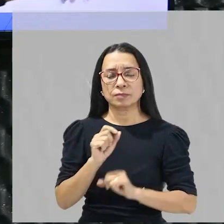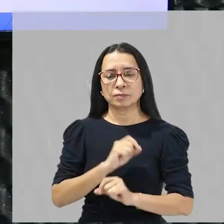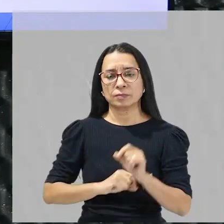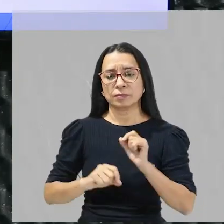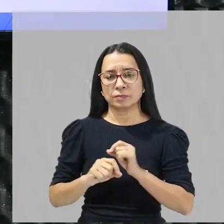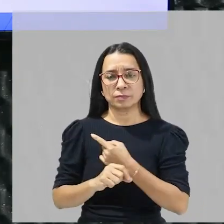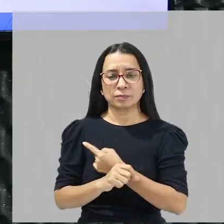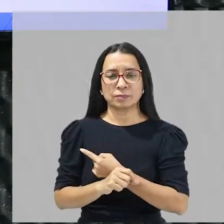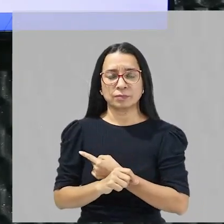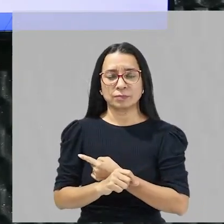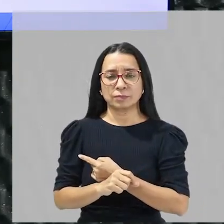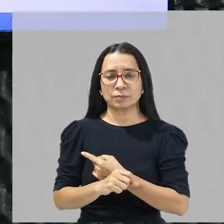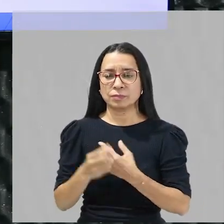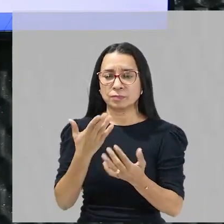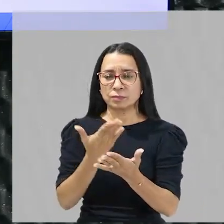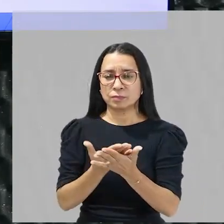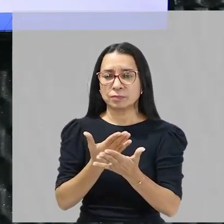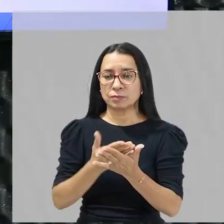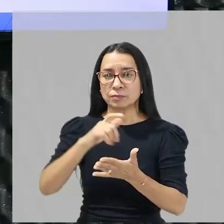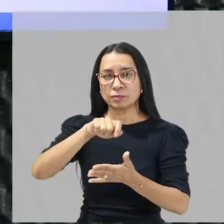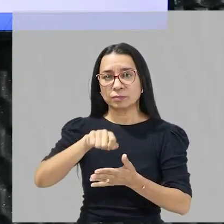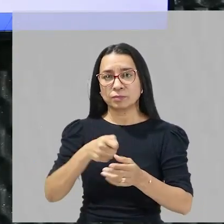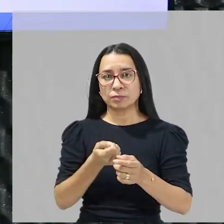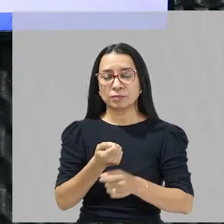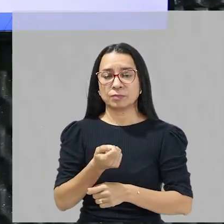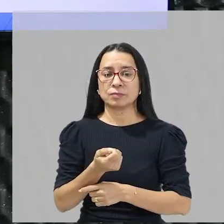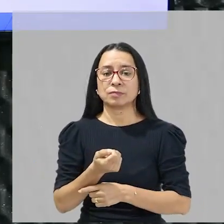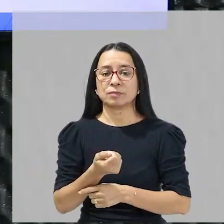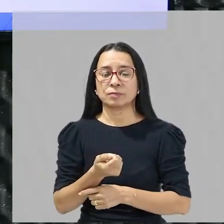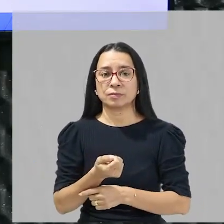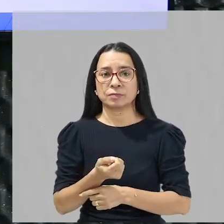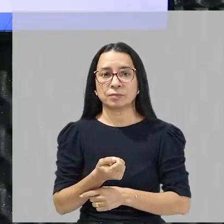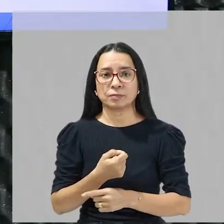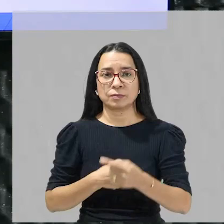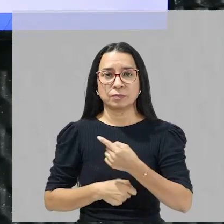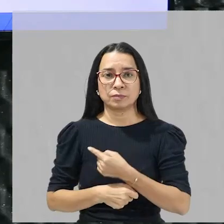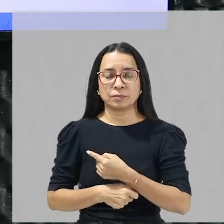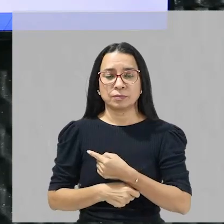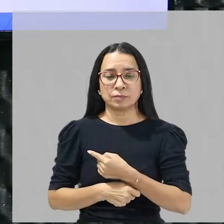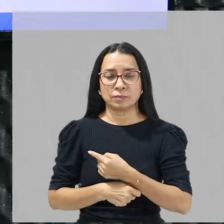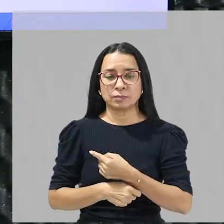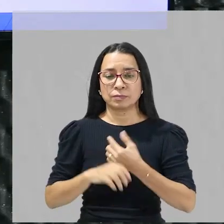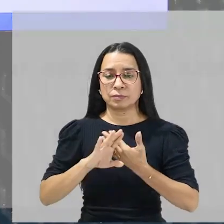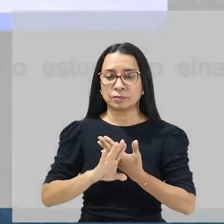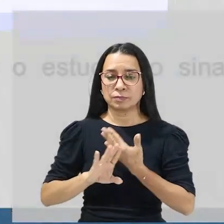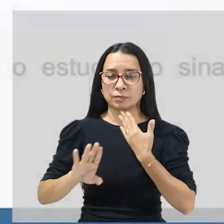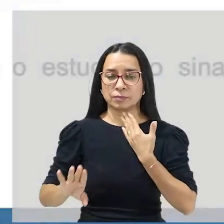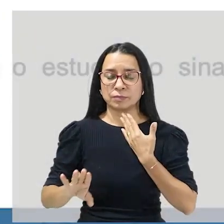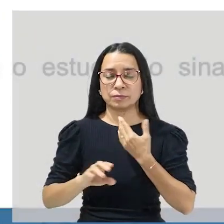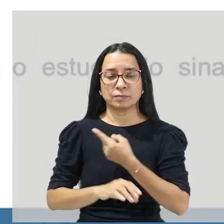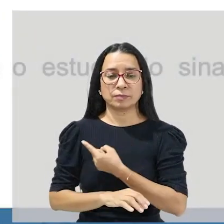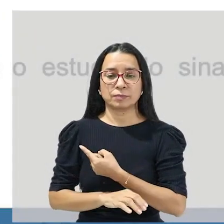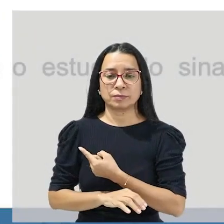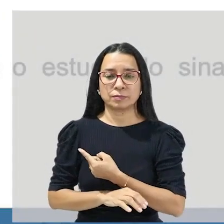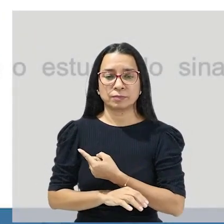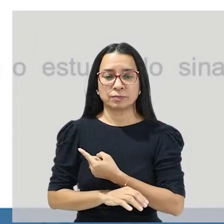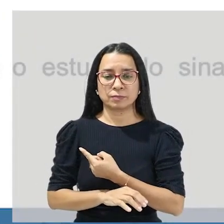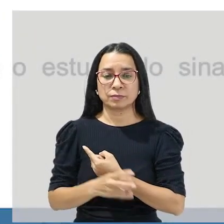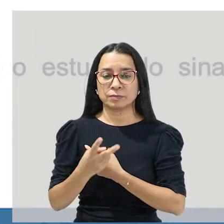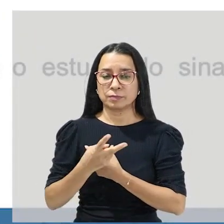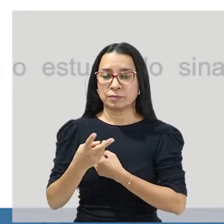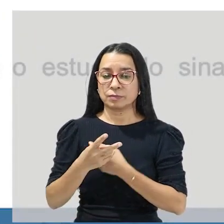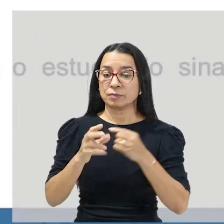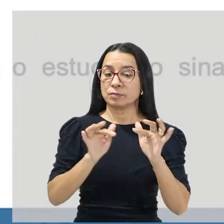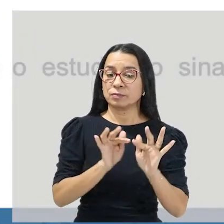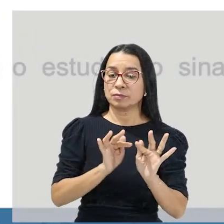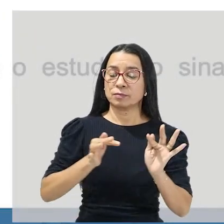fazer justamente o estudo do sinal, tá? E aí, a gente vai separar essa inequação quociente em duas